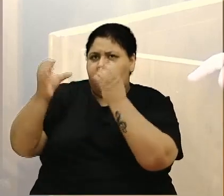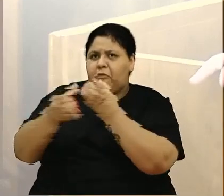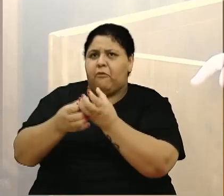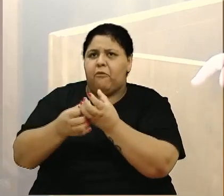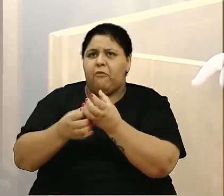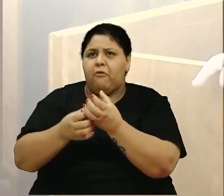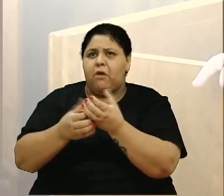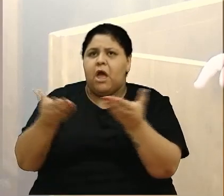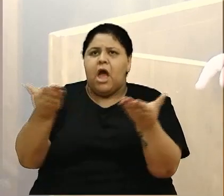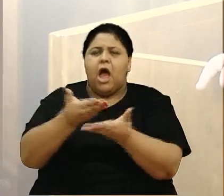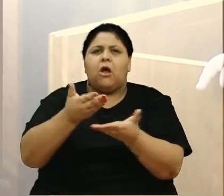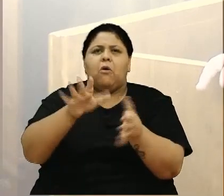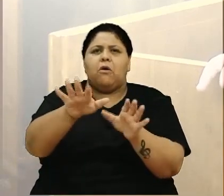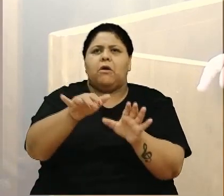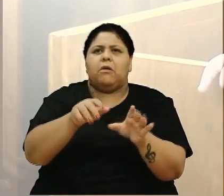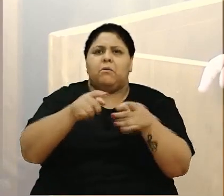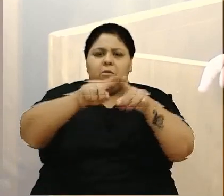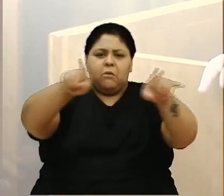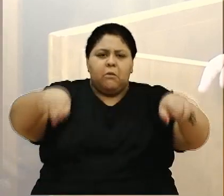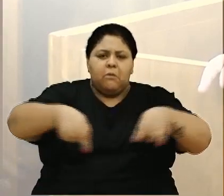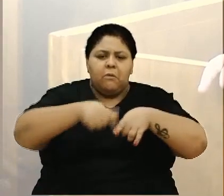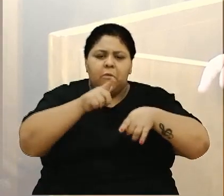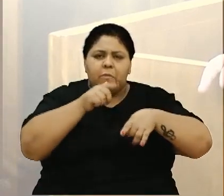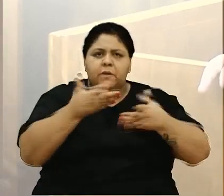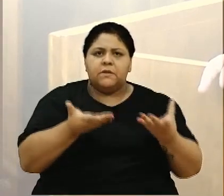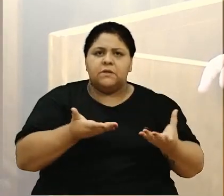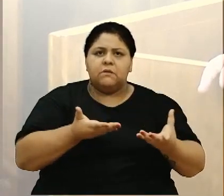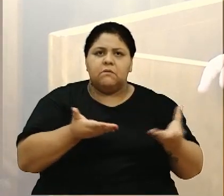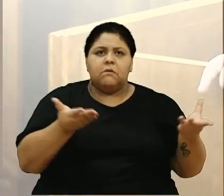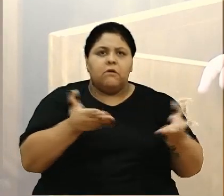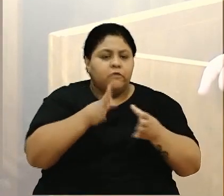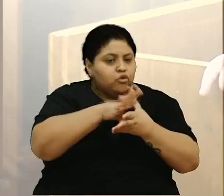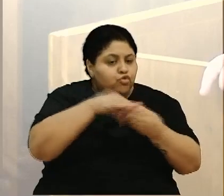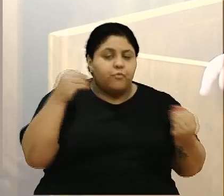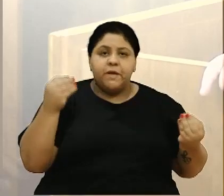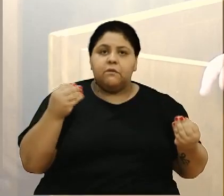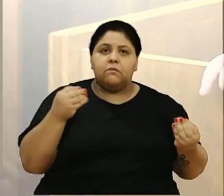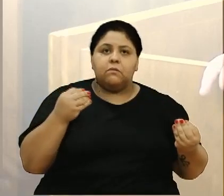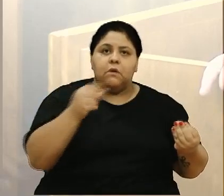do piscinão. Eu vejo fazendo vídeo, estava sumido,